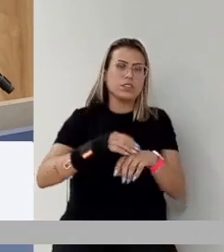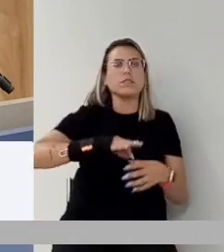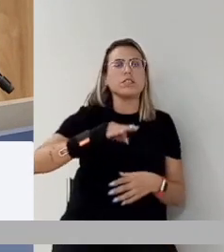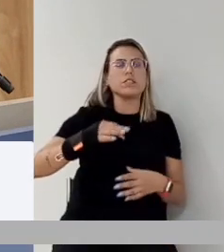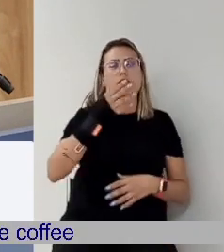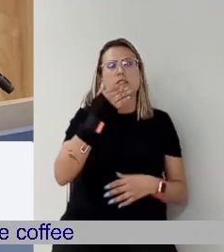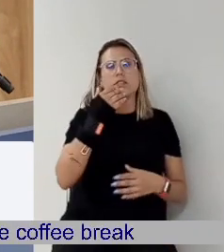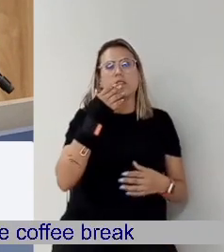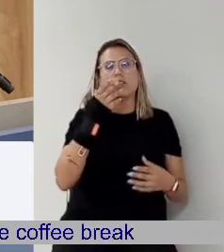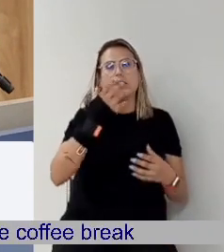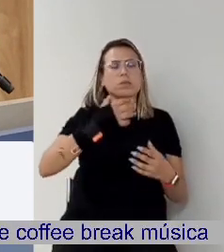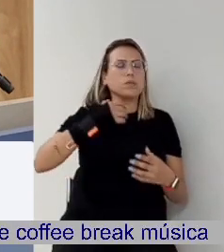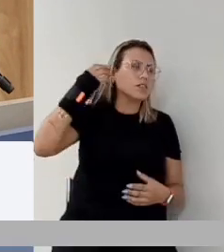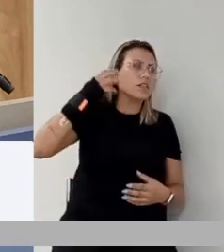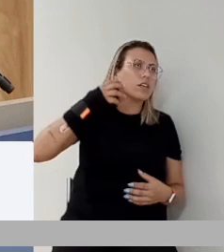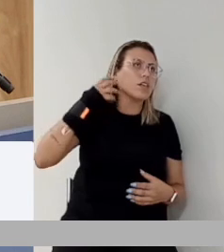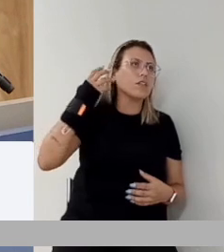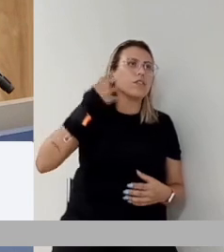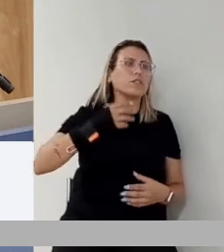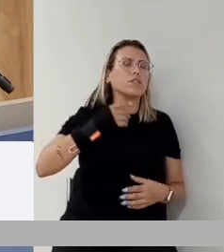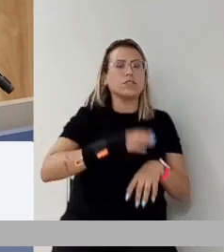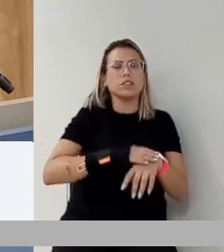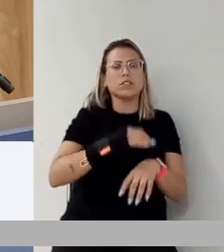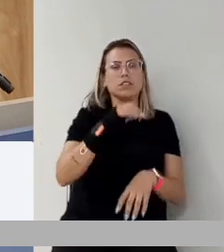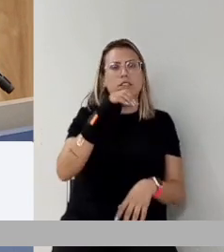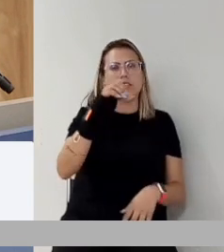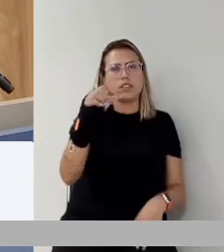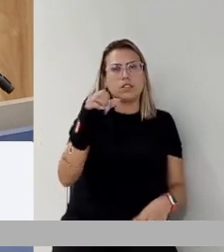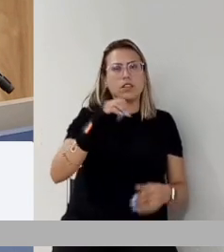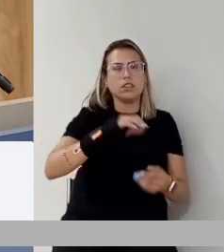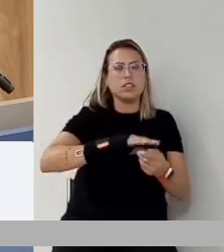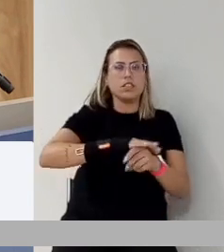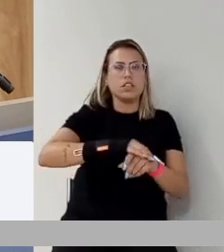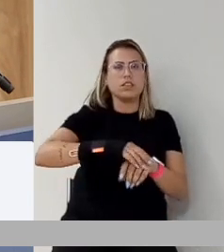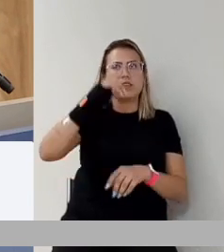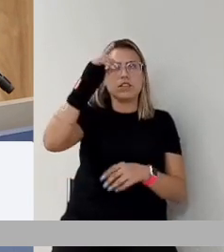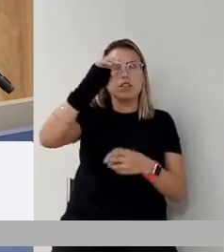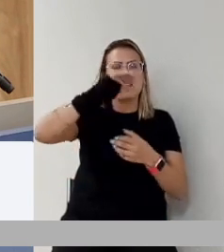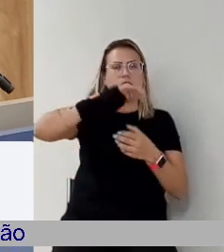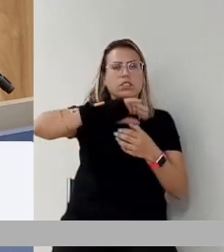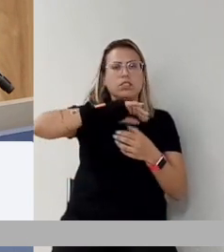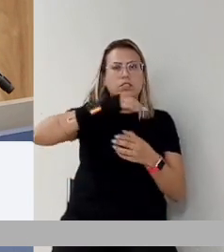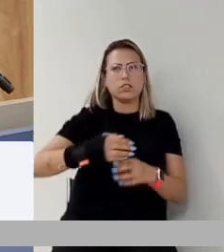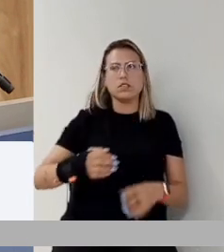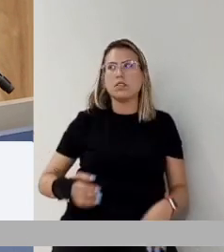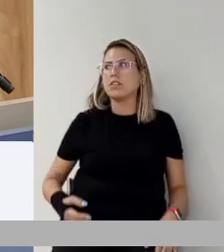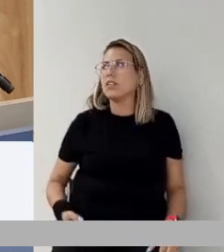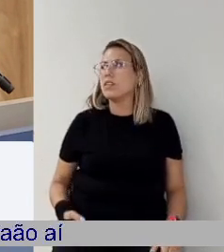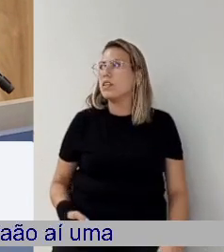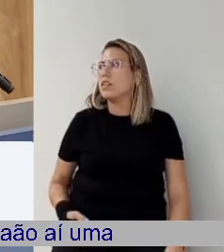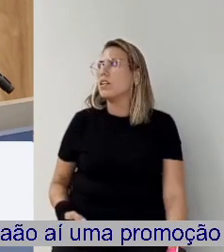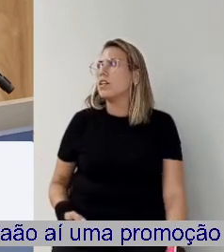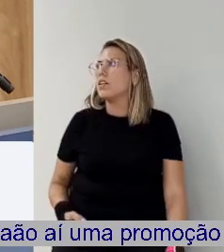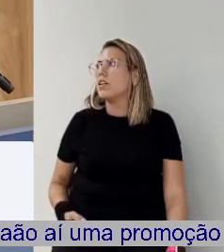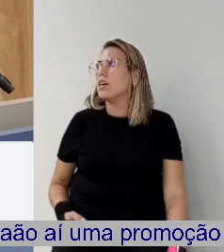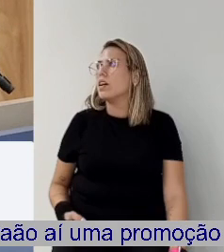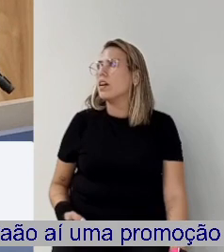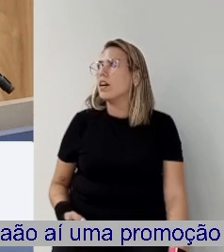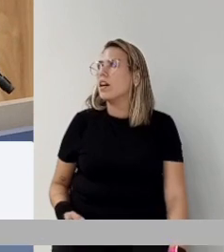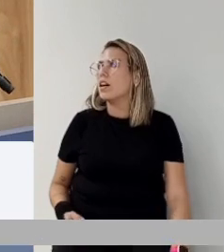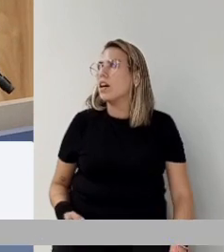Break música ao vivo às 18 horas no ginásio moreirão aí uma promoção uma